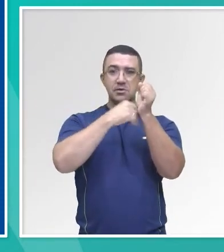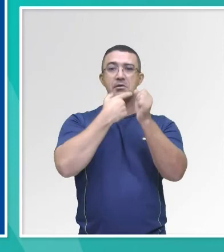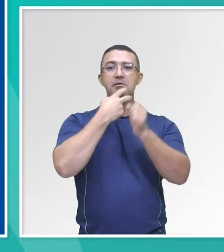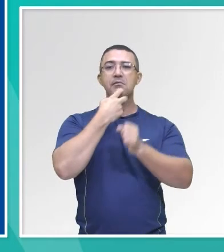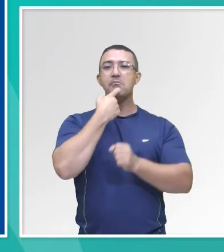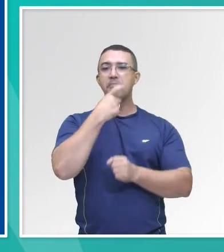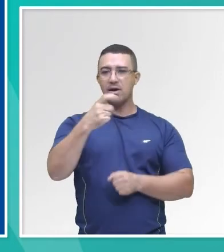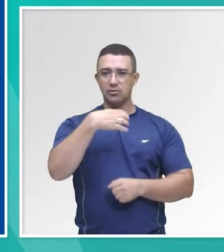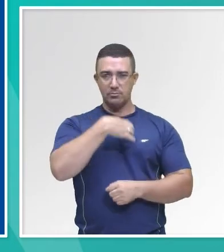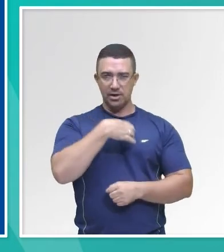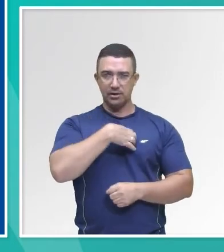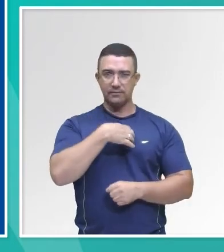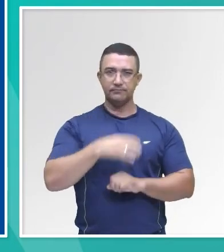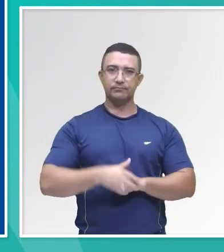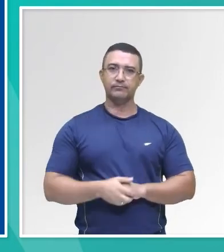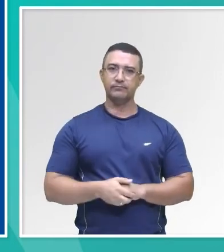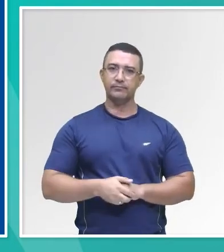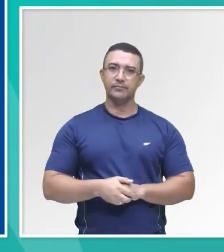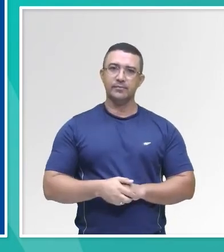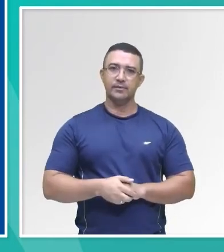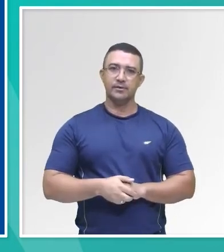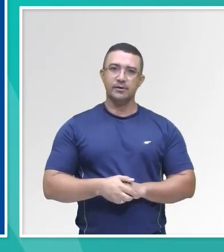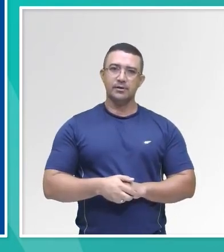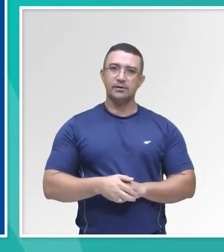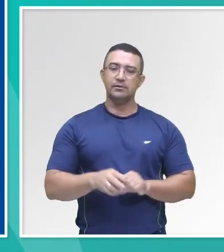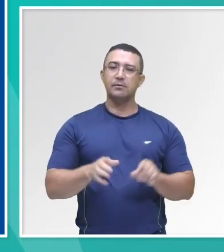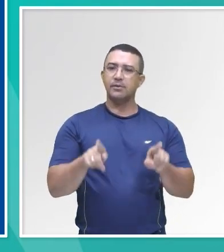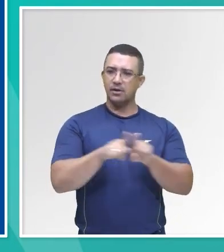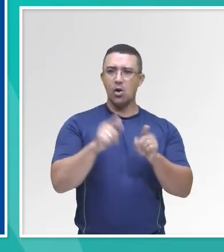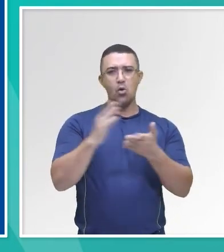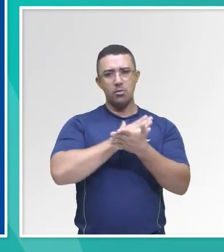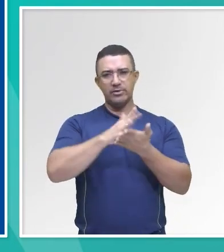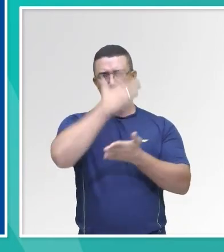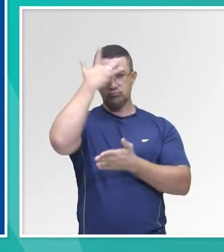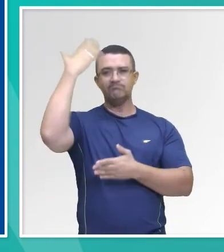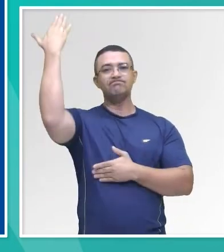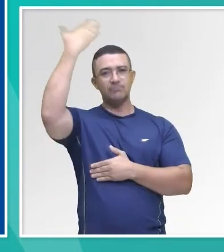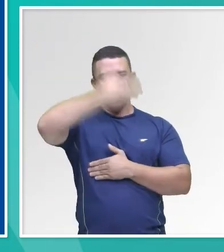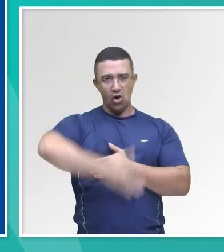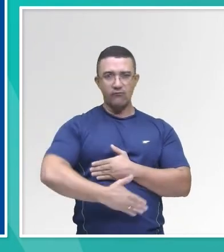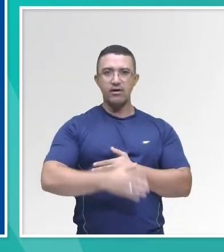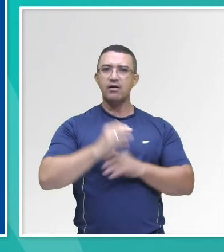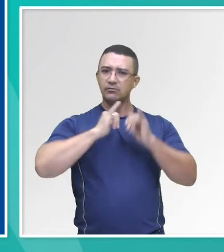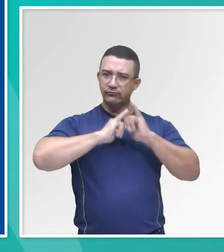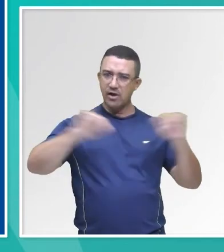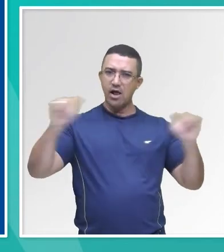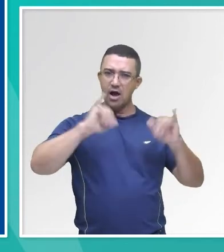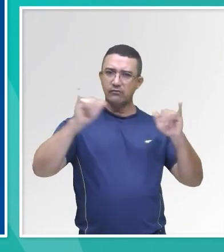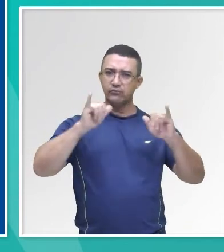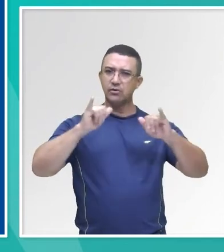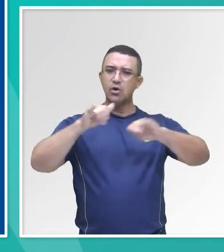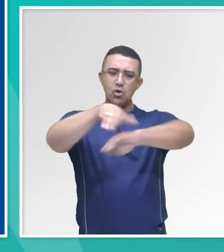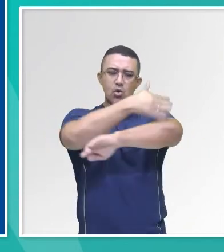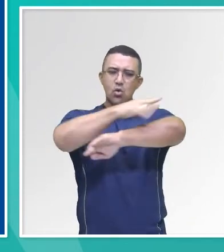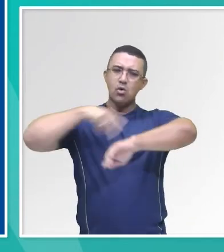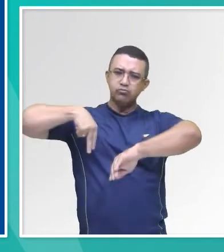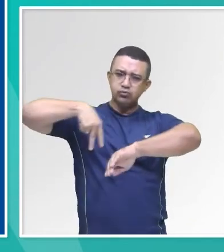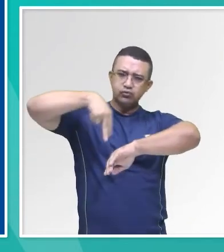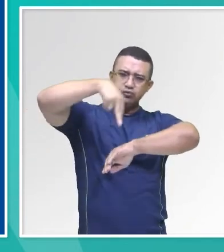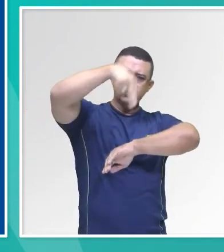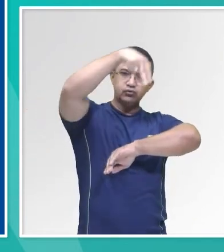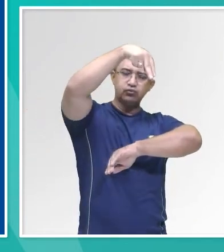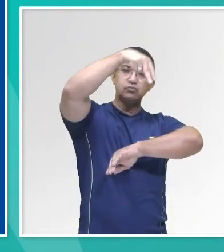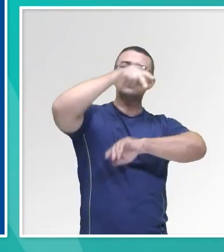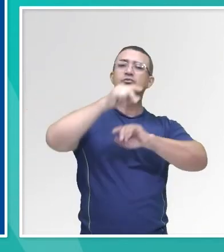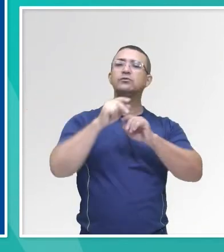Prosseguindo. Presenciada, no entanto, por testemunhas idôneas, largamente falada nas ladeiras e becos escusos, a frase